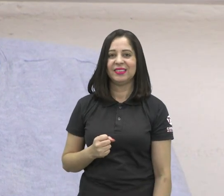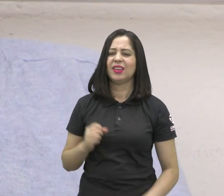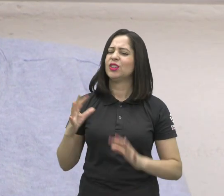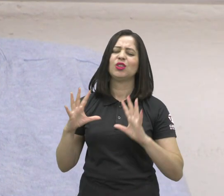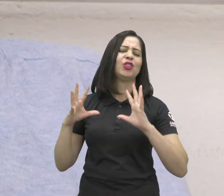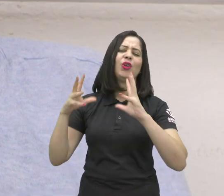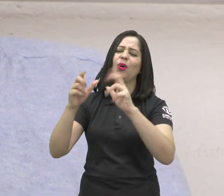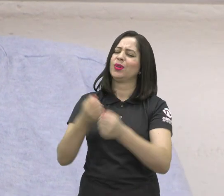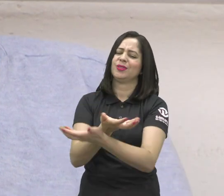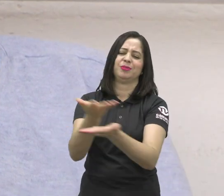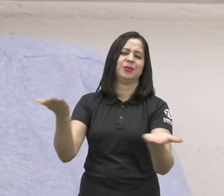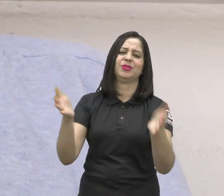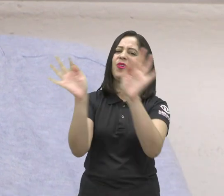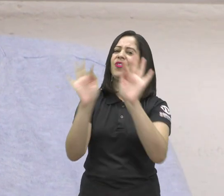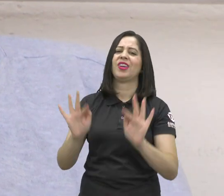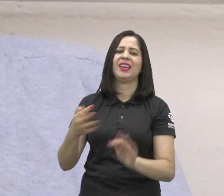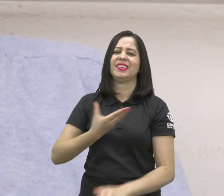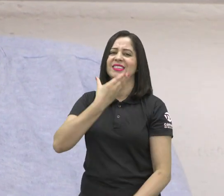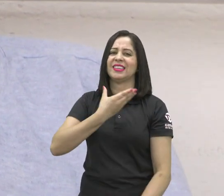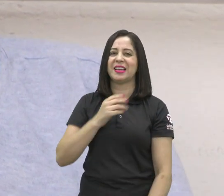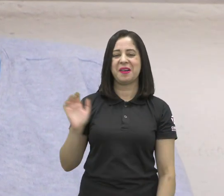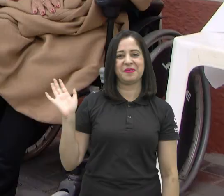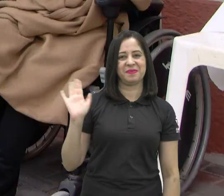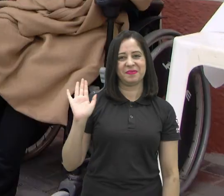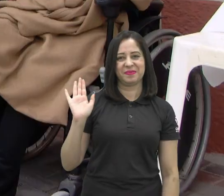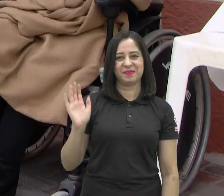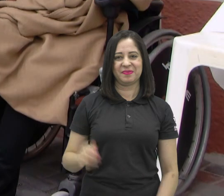lado, para todo mundo aqui.